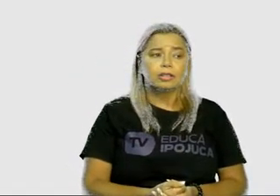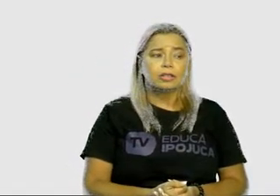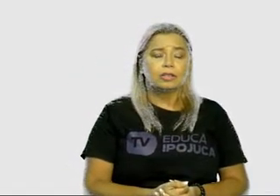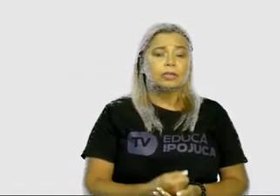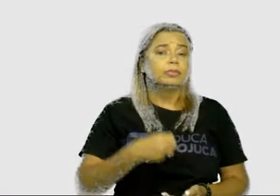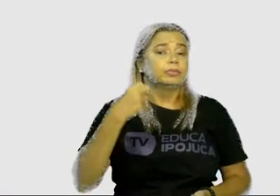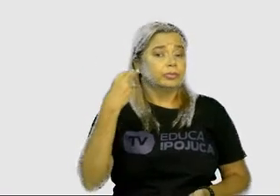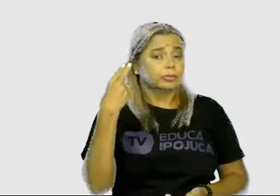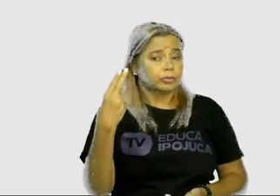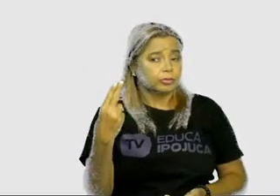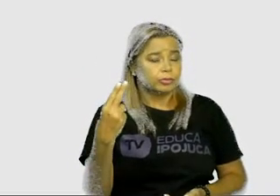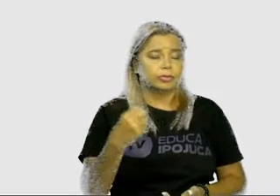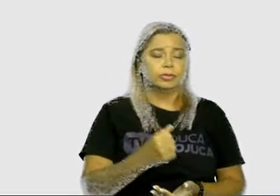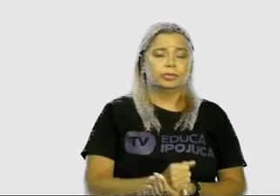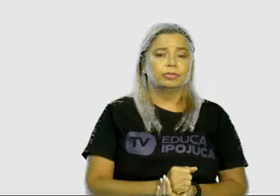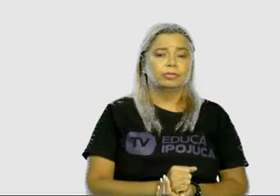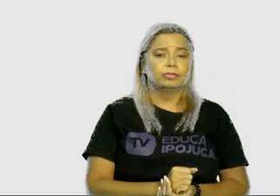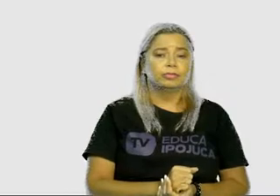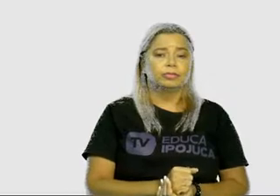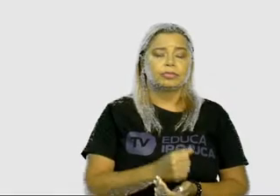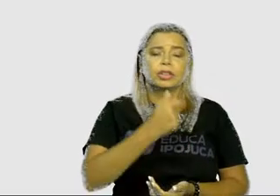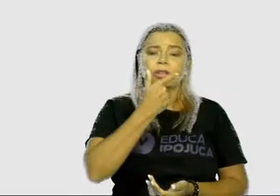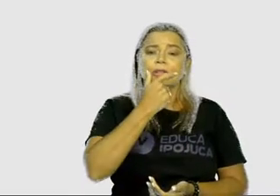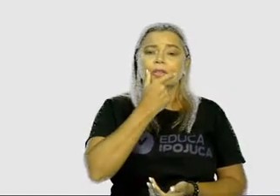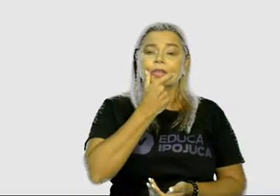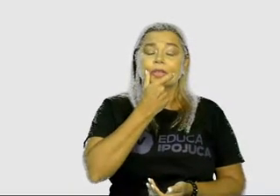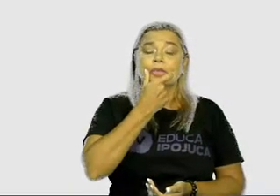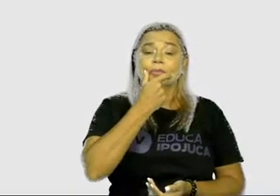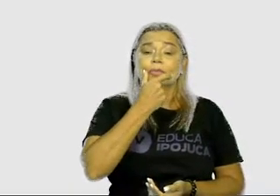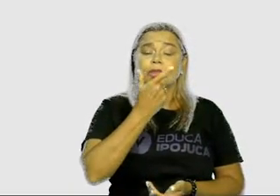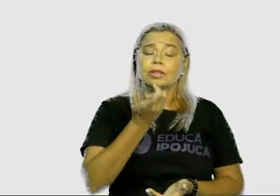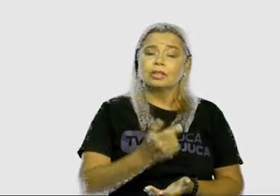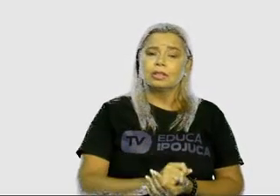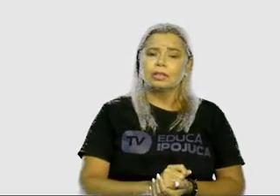Perfeito, são duas. E maçãs, são quantas?